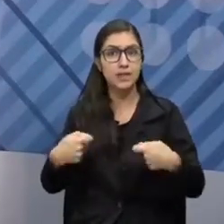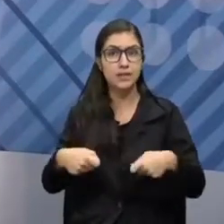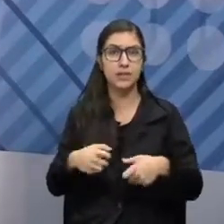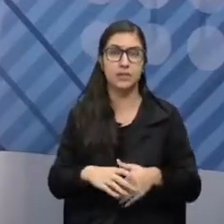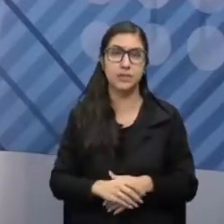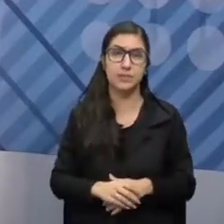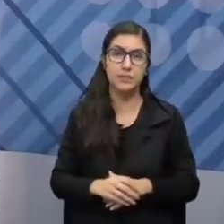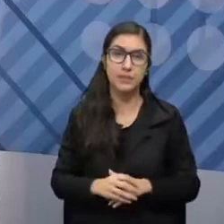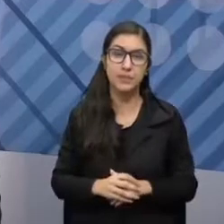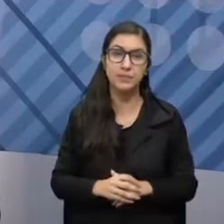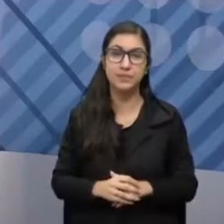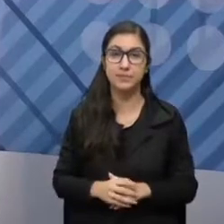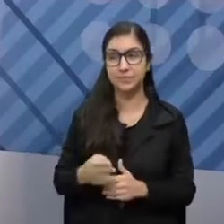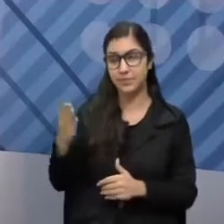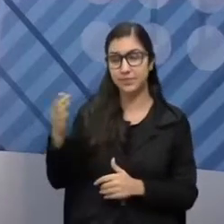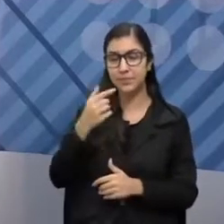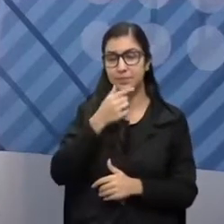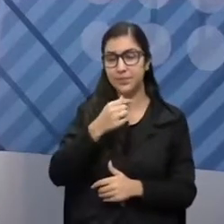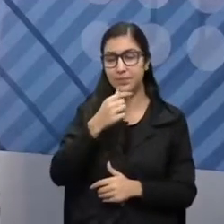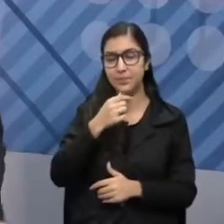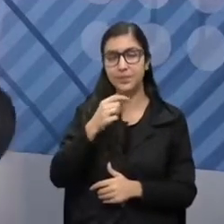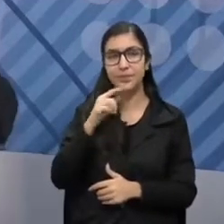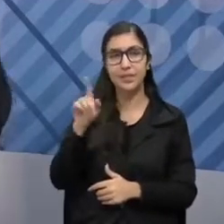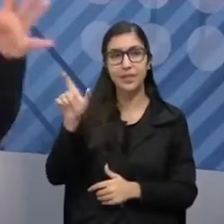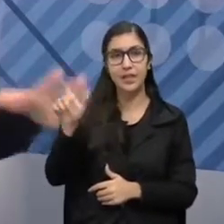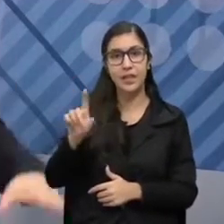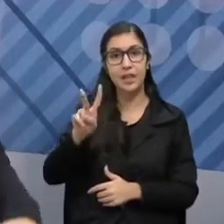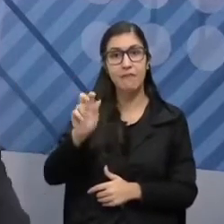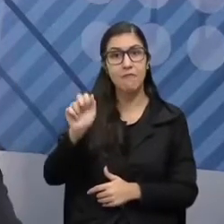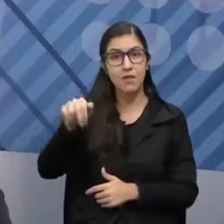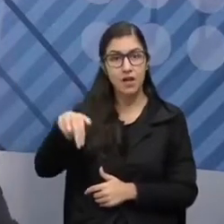crianças. E Van Dyke, nos conceitos